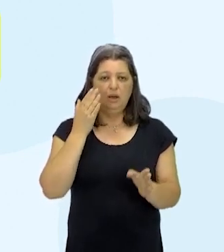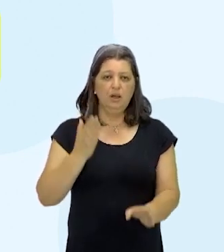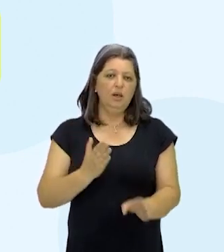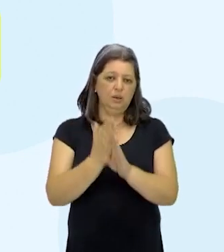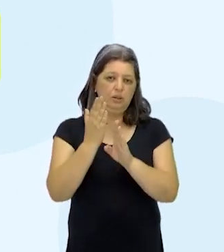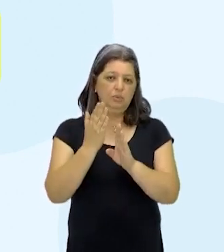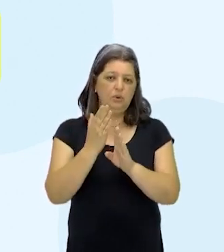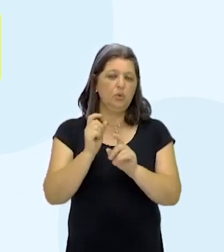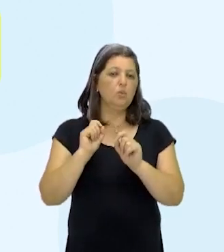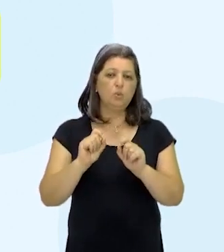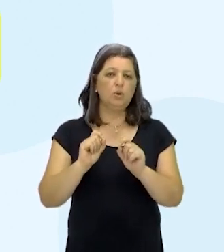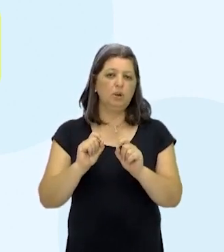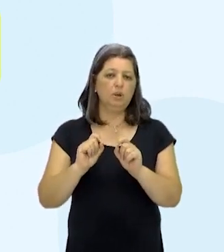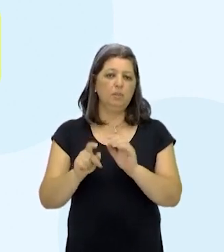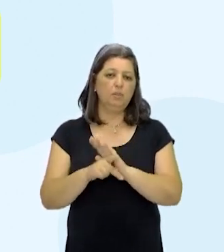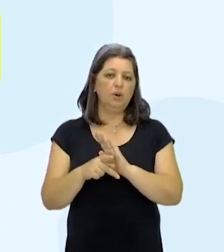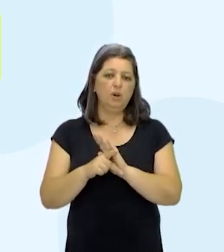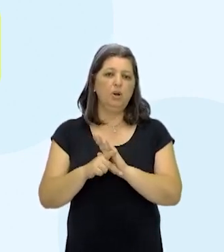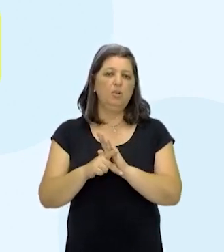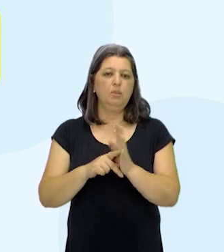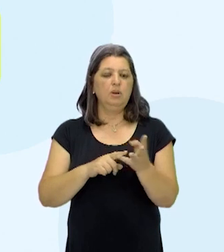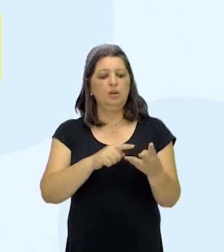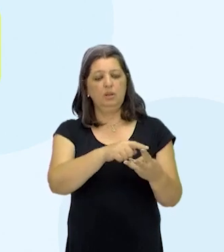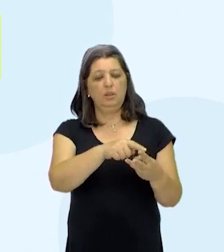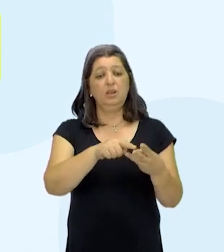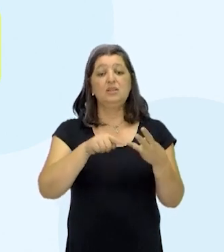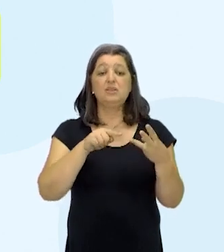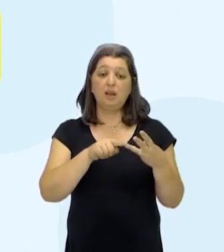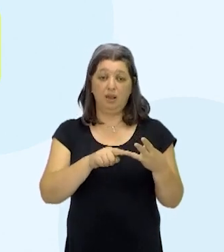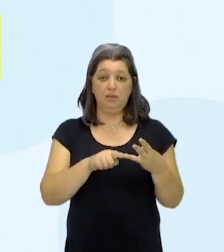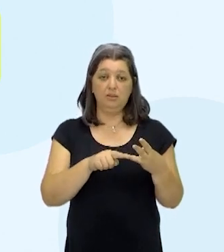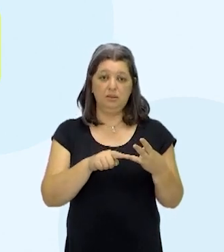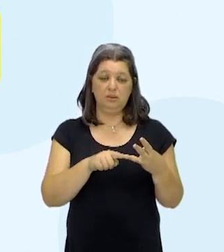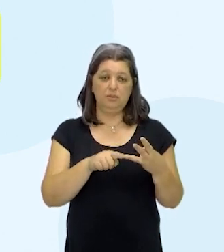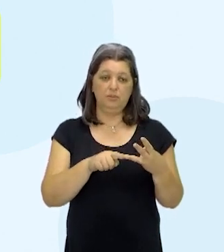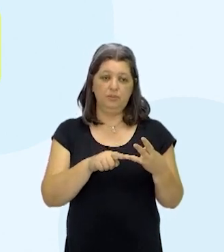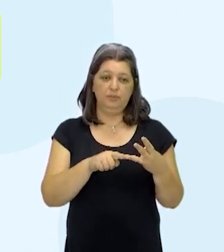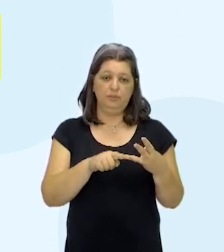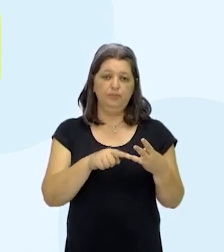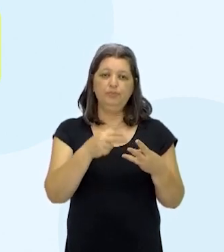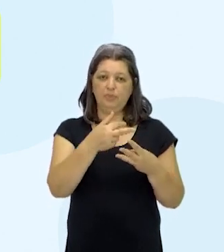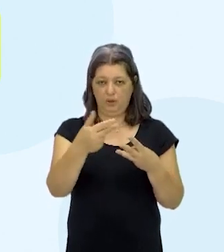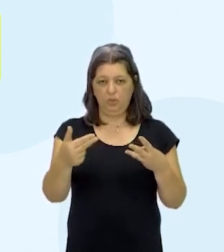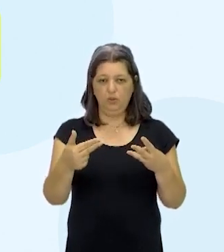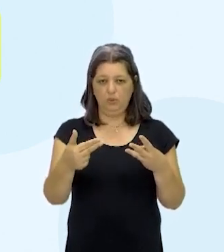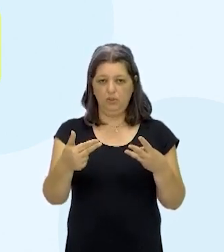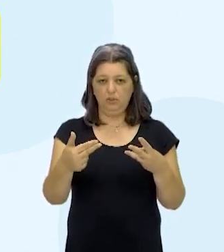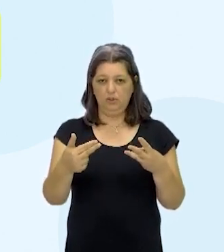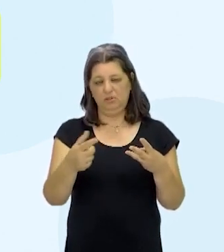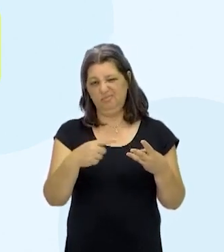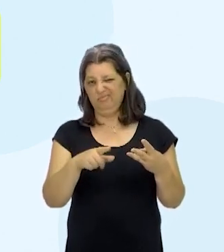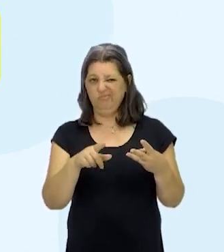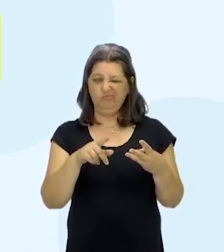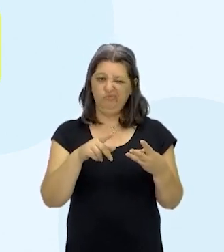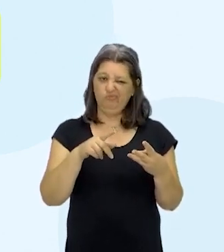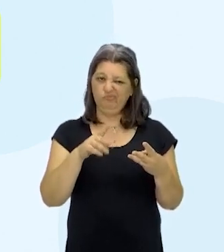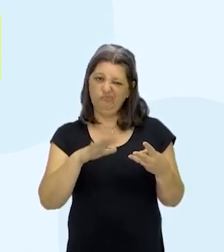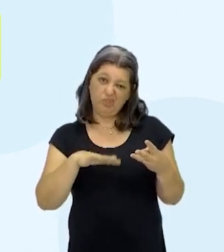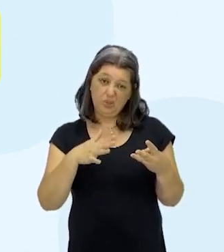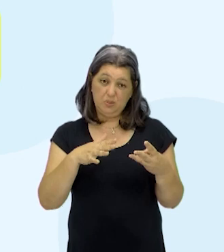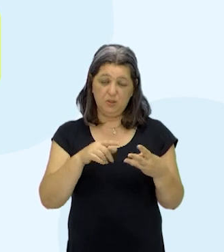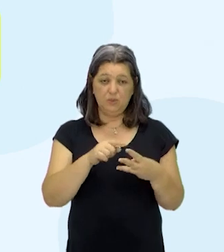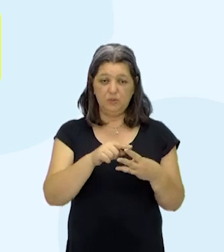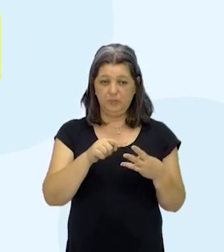as consequências. Quais são as consequências desses três... Dessas três coisas que não são tão simpáticas aí, ó. Então,